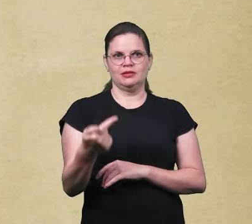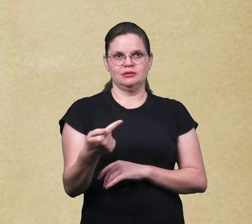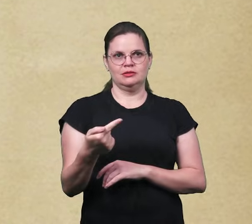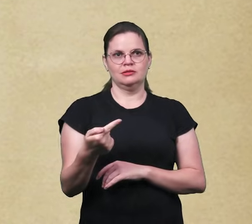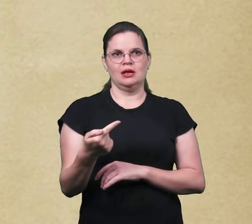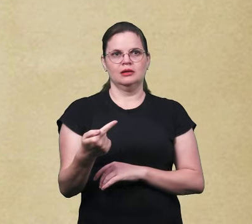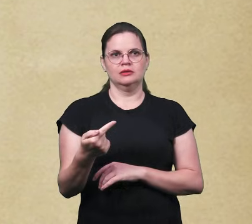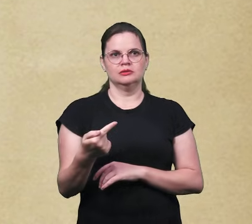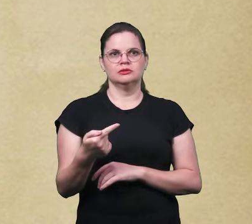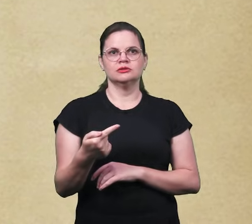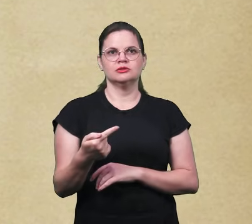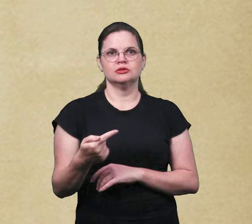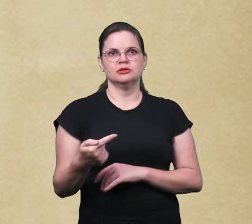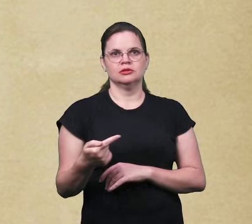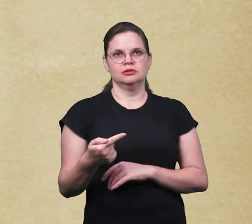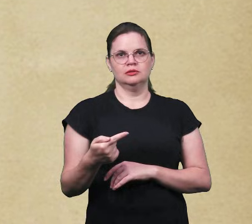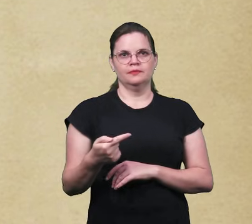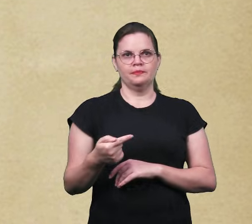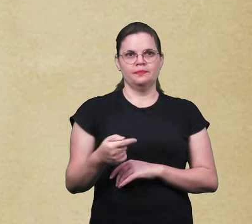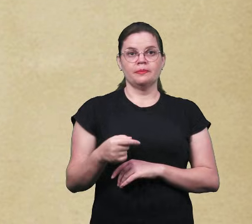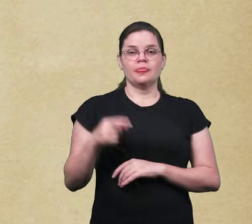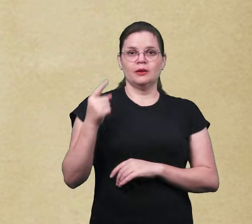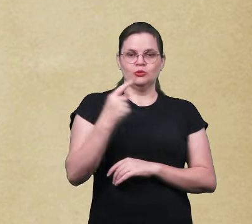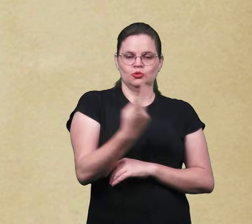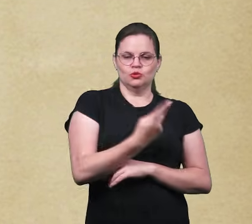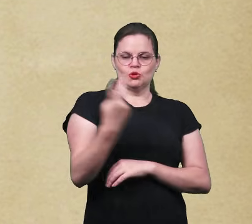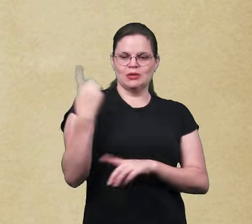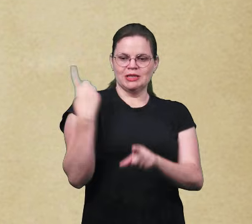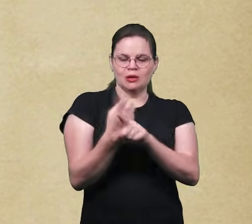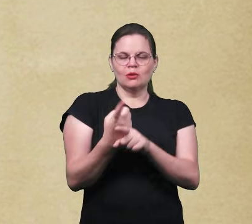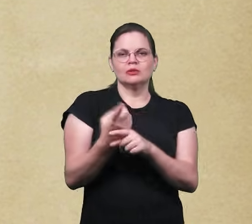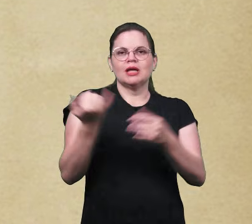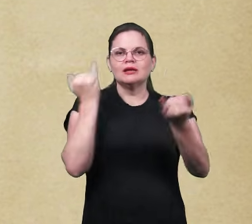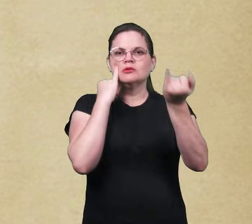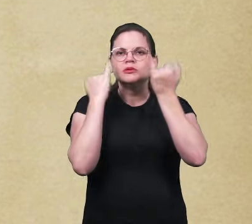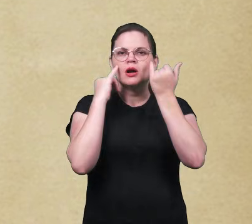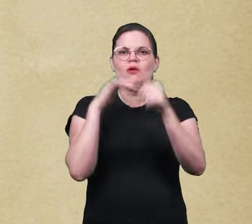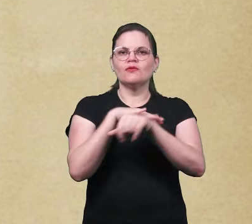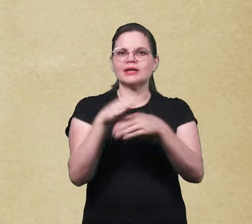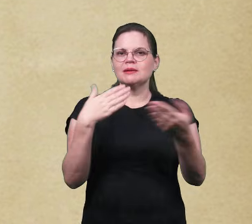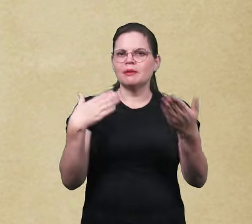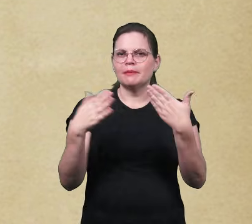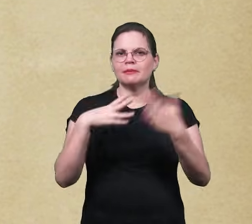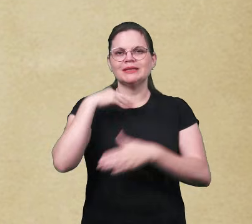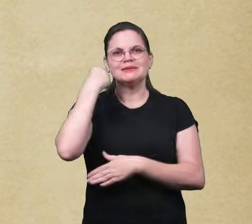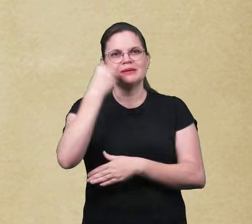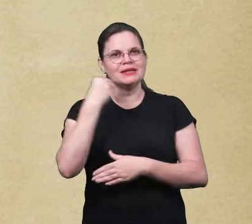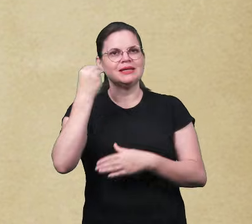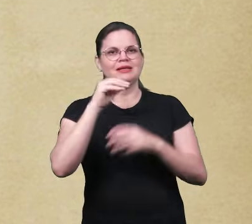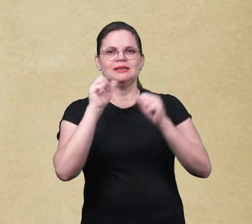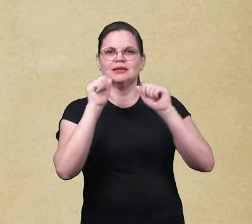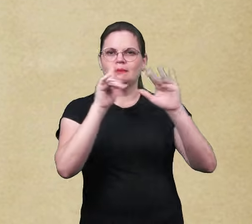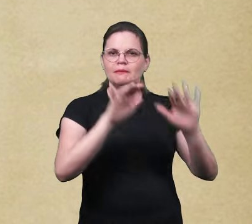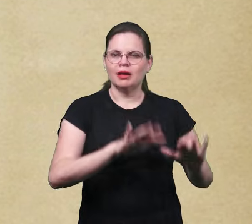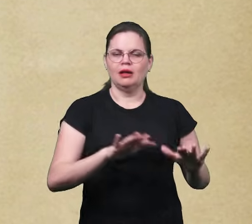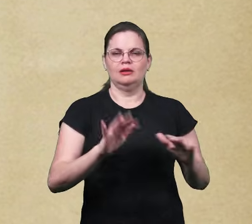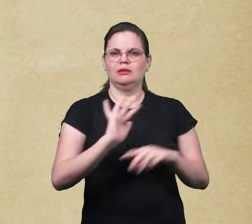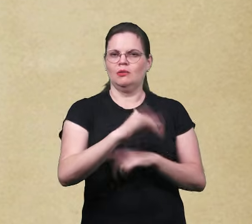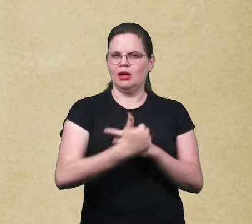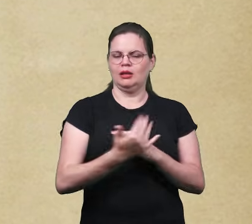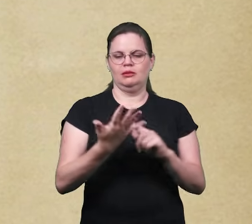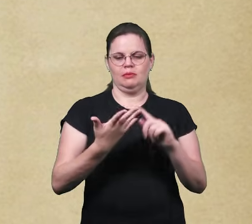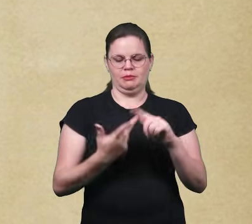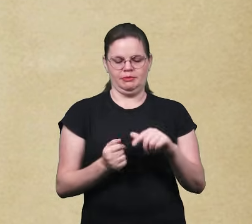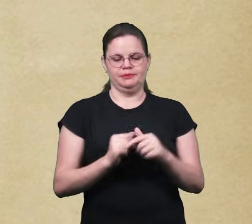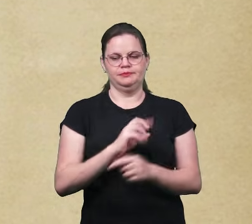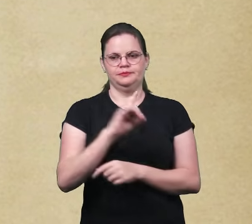encontro deles, o relato dos livramentos, das vitórias, das experiências, né? No dia 28